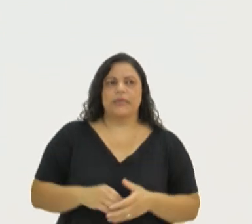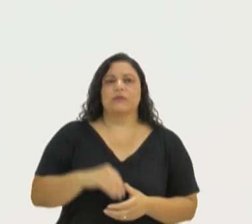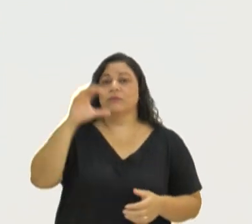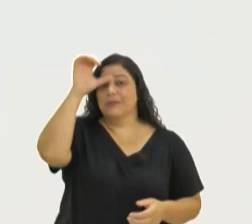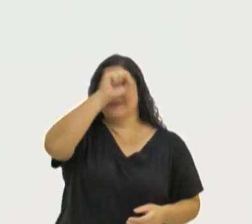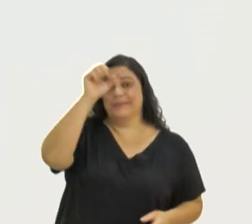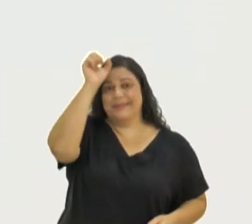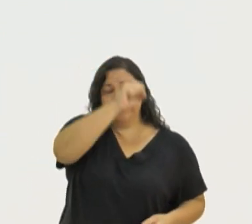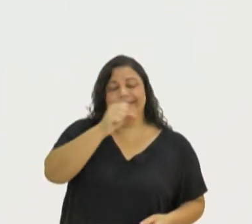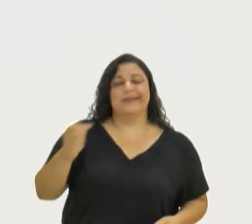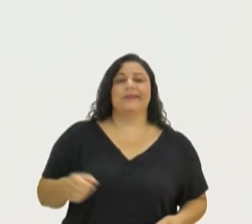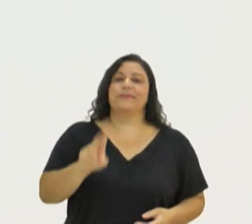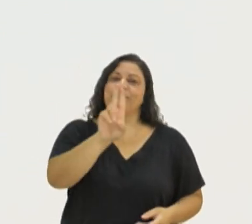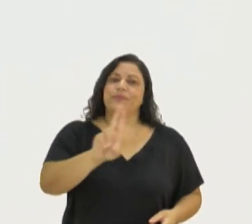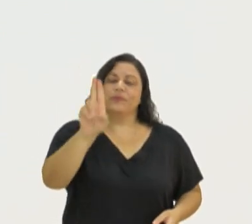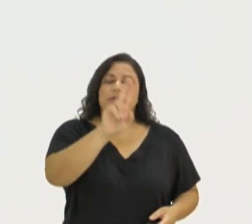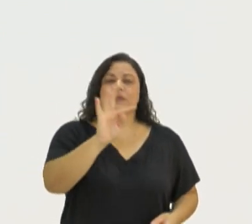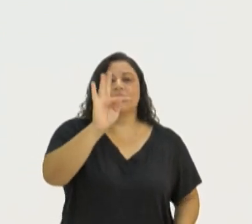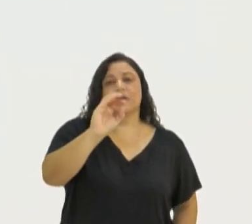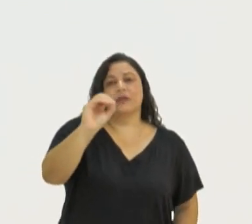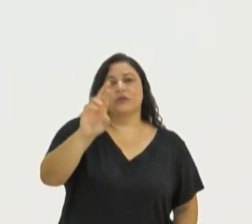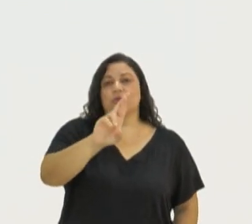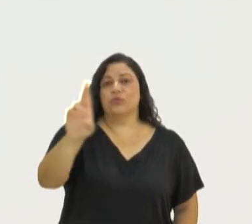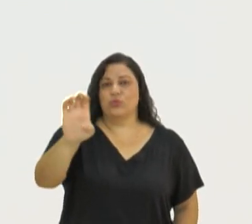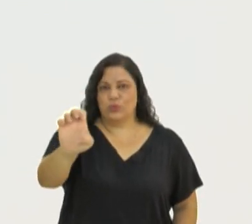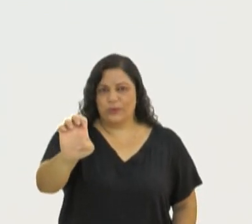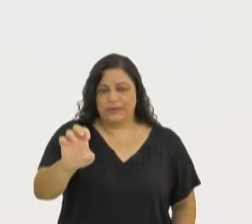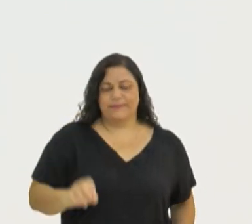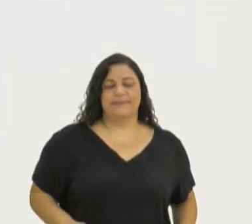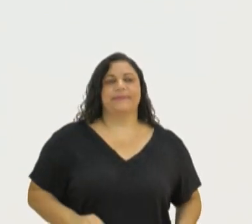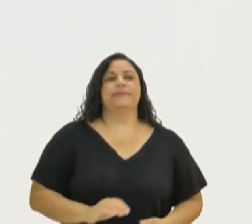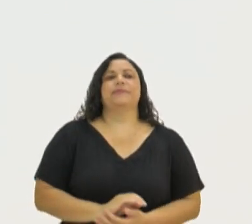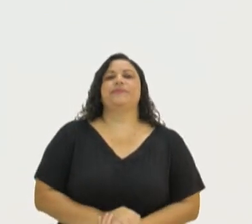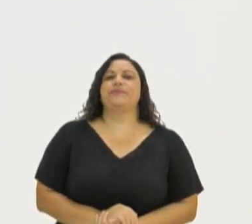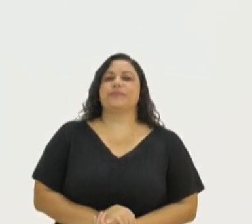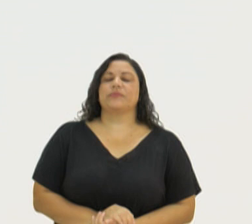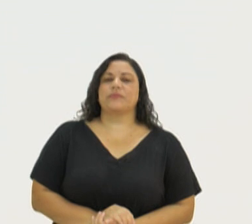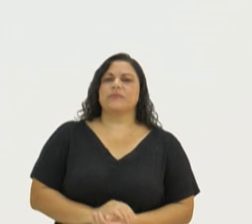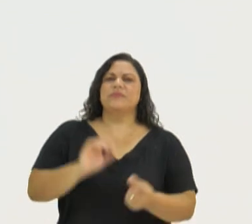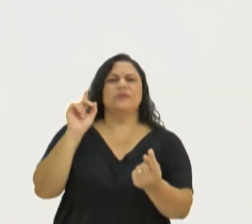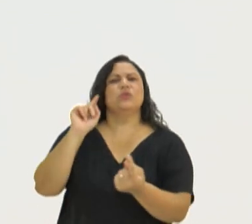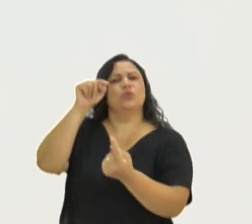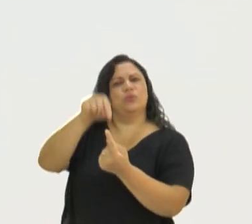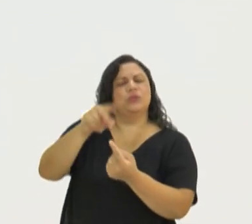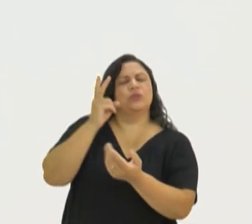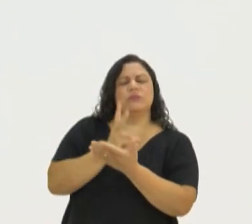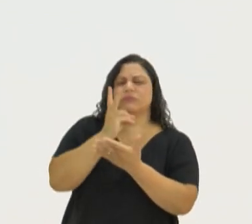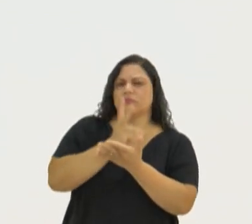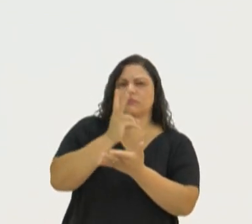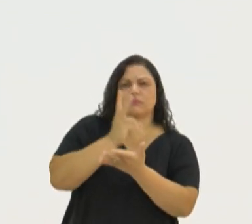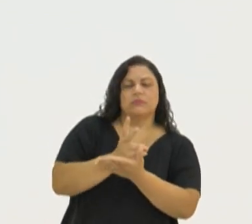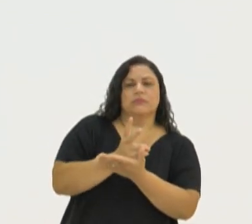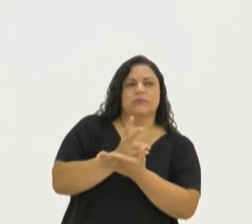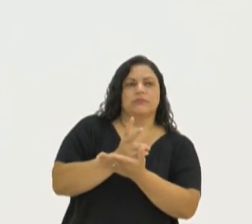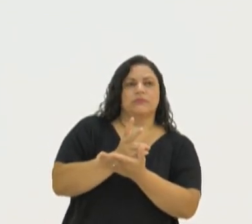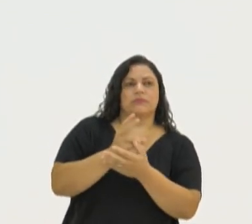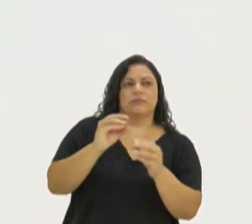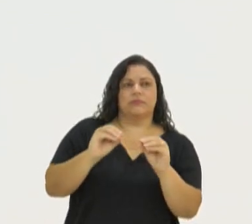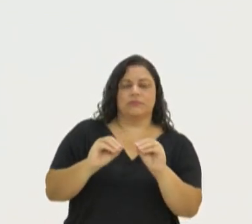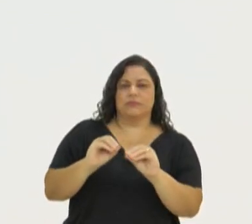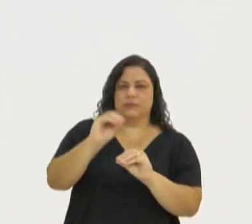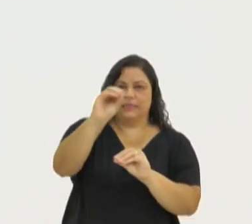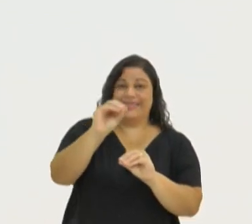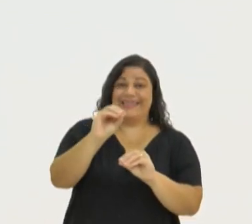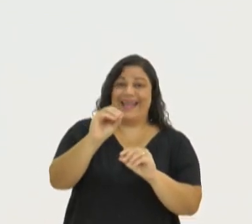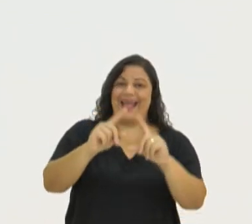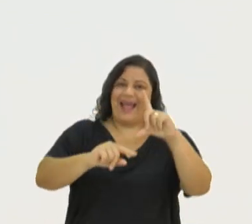aqui utilizando a torre. Tá? Então, nosso objetivo é sempre carregar a peça até aqui nessa estrelinha.